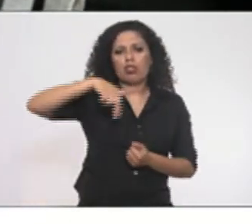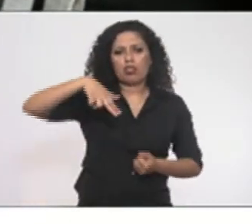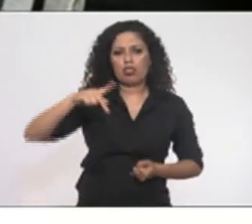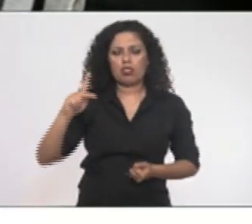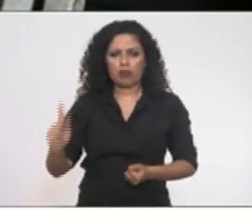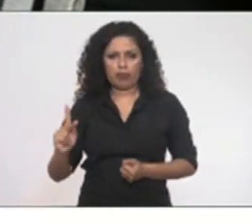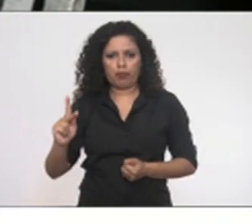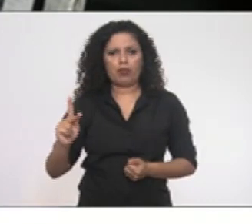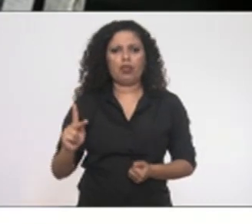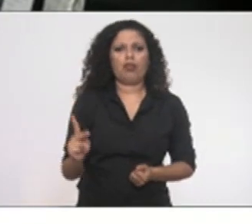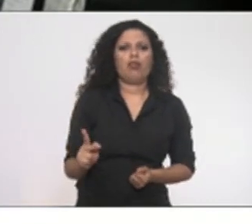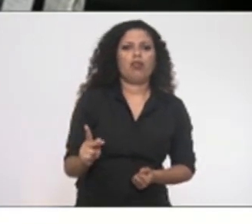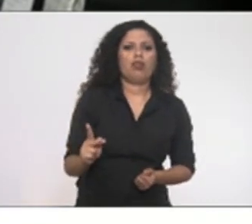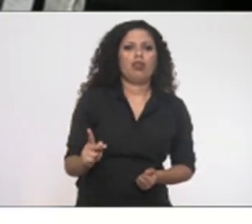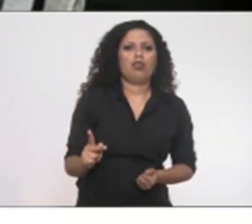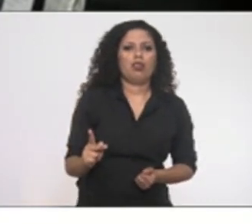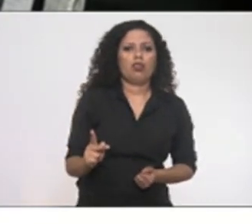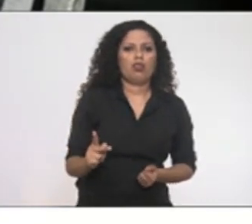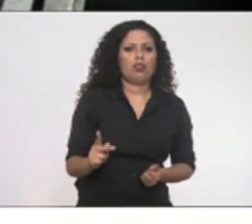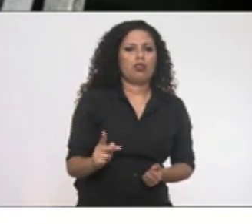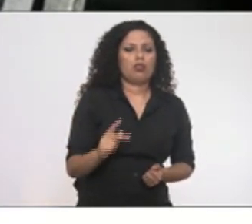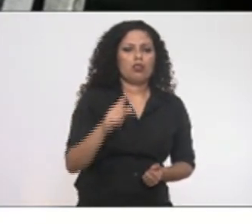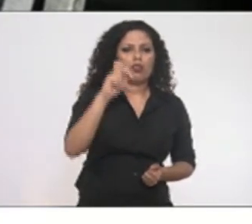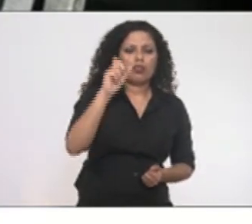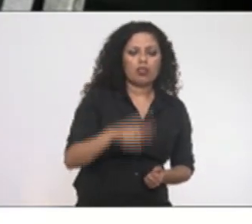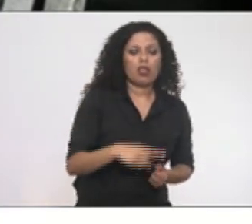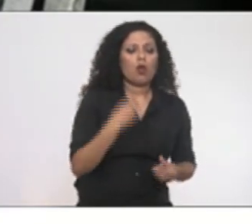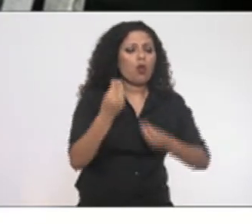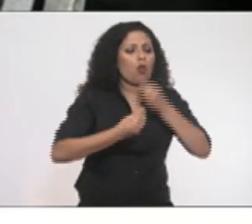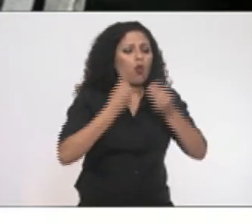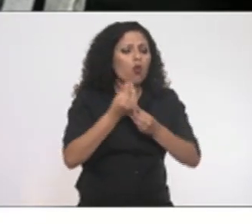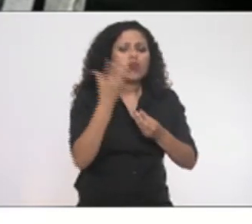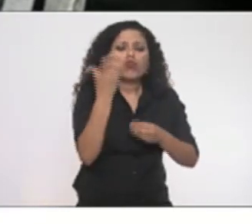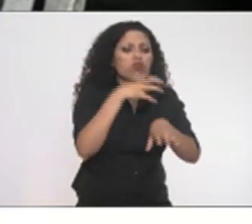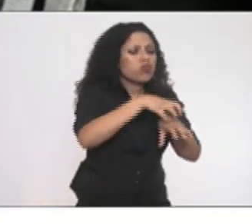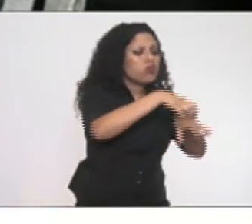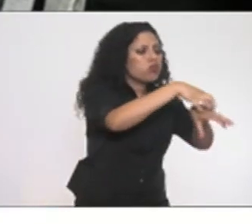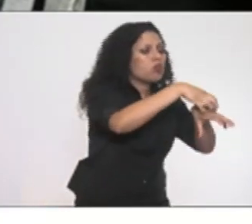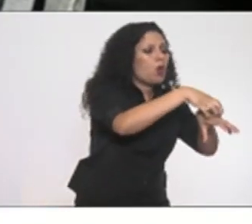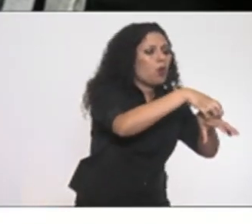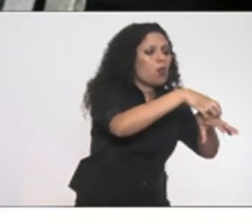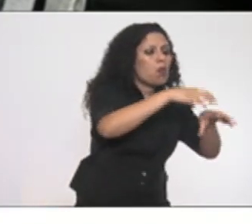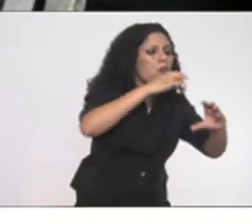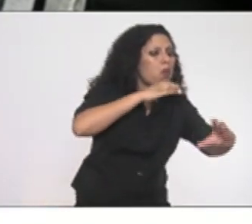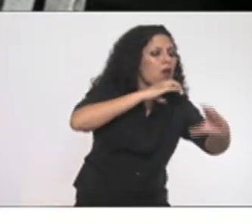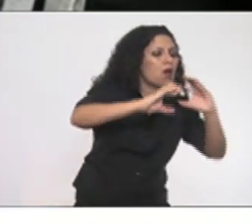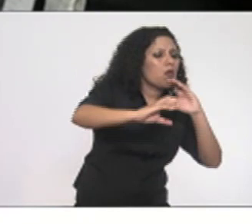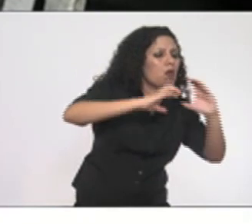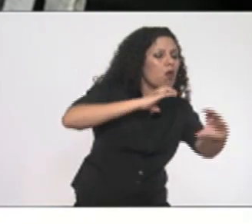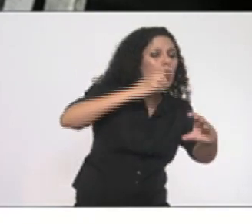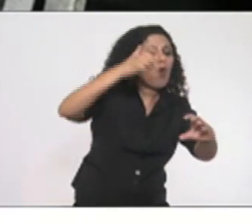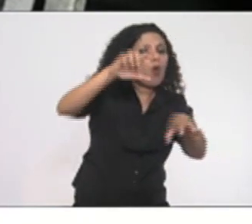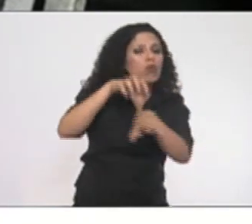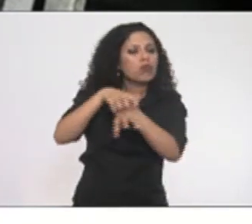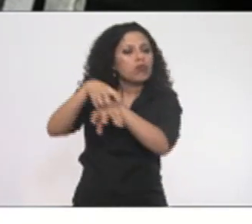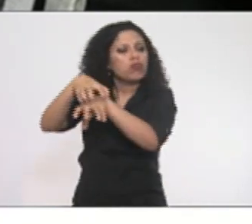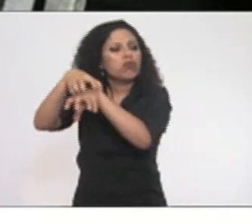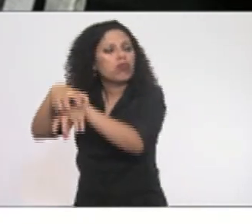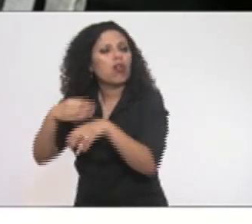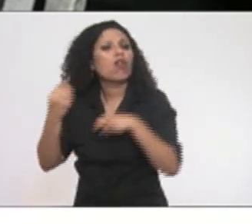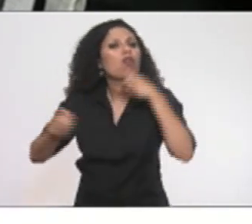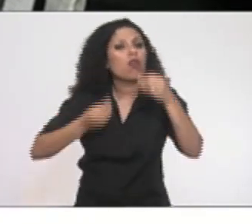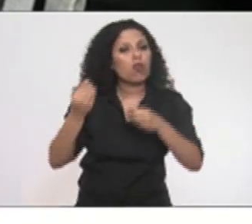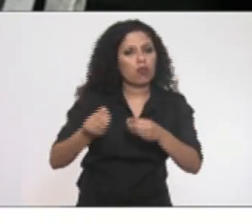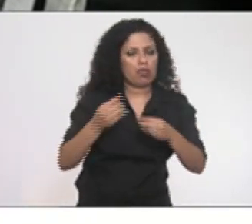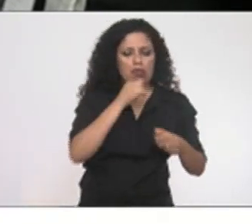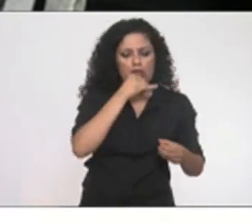network codes, que são códigos comuns de rede, que é como um transportador fala com o outro. Hoje em dia, a TBG, por exemplo, não tem um horário